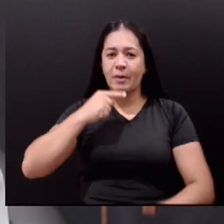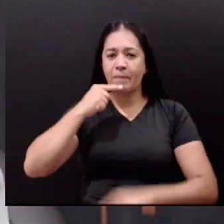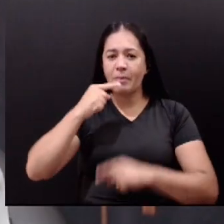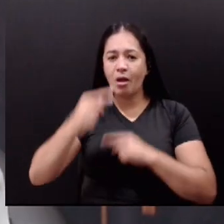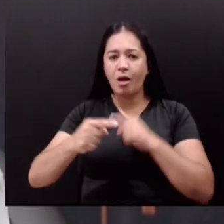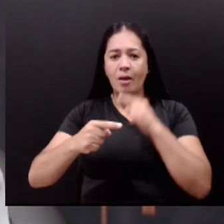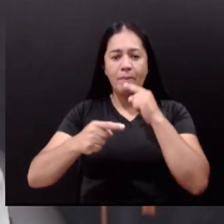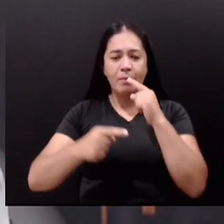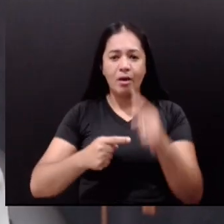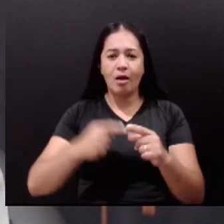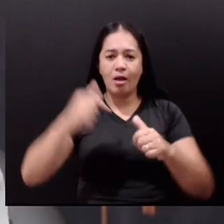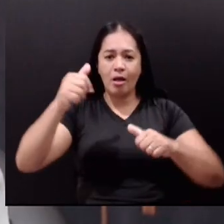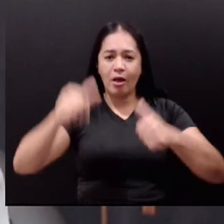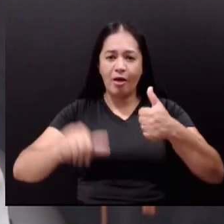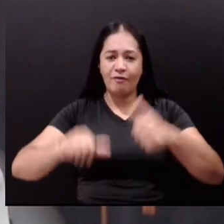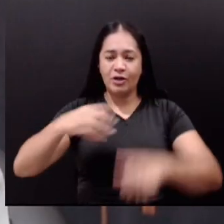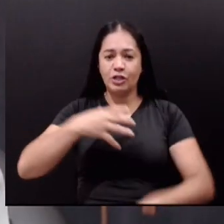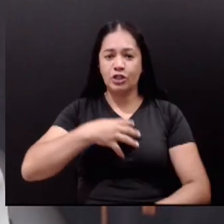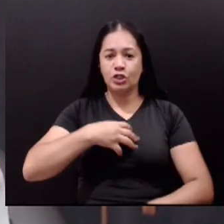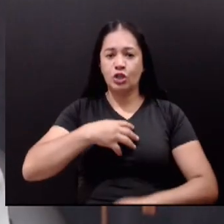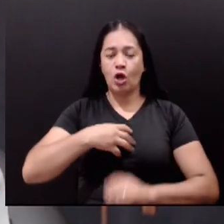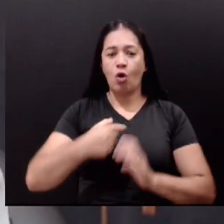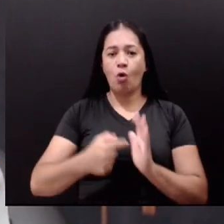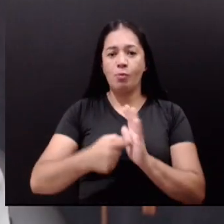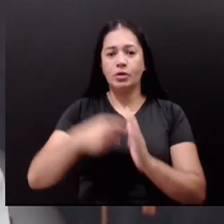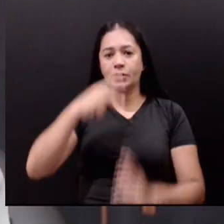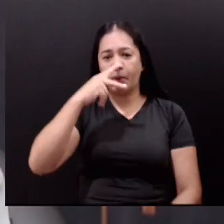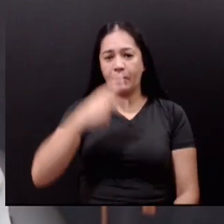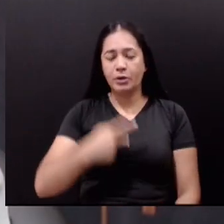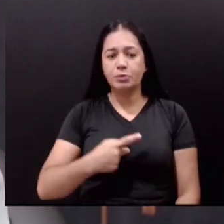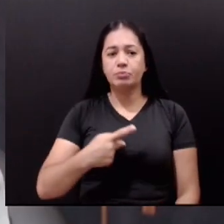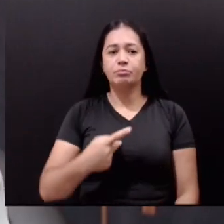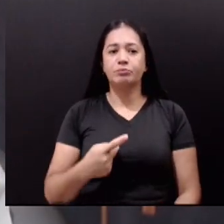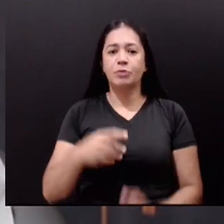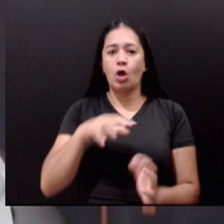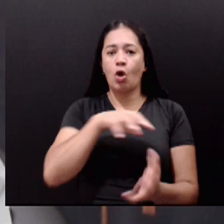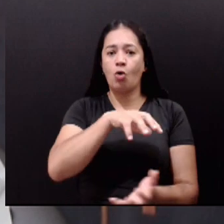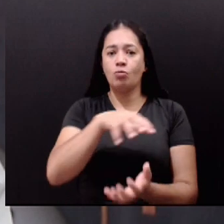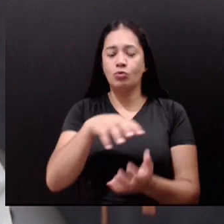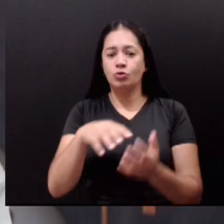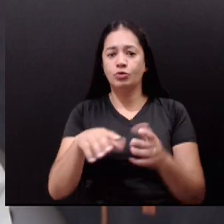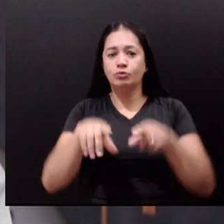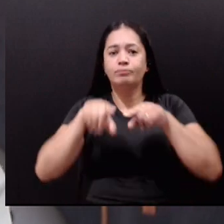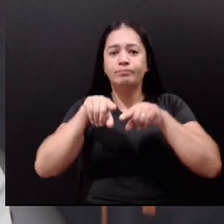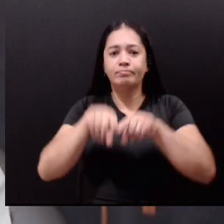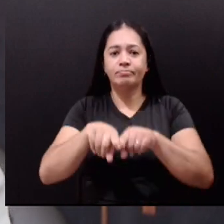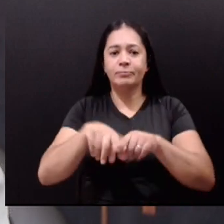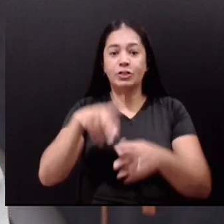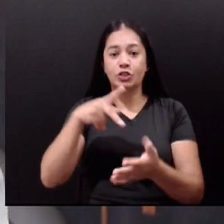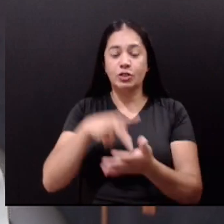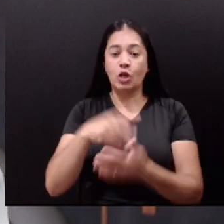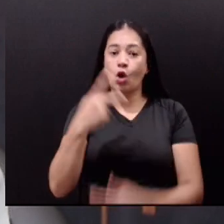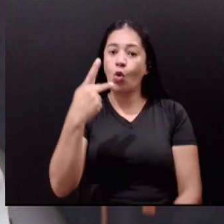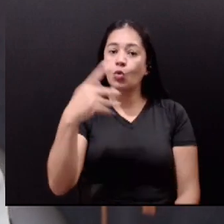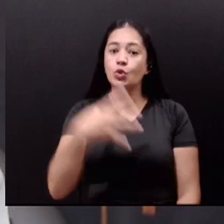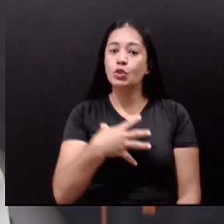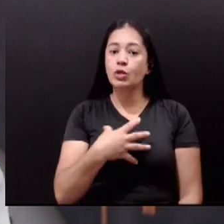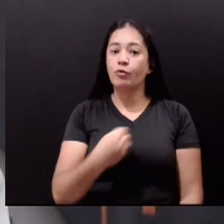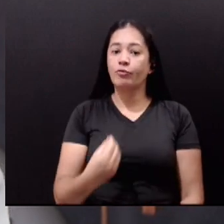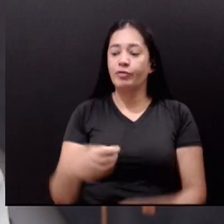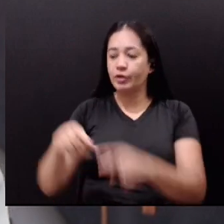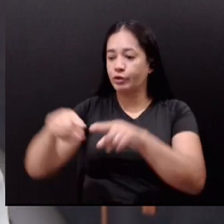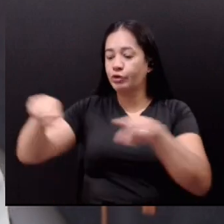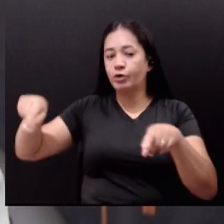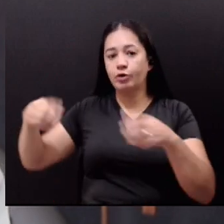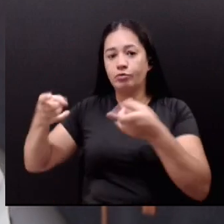o seu comportamento. É um mundo paralelo realmente, quando o seu filho fecha a porta do quarto e Uhum. pega um